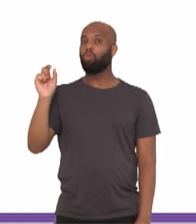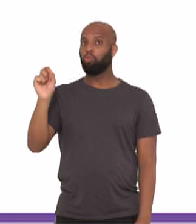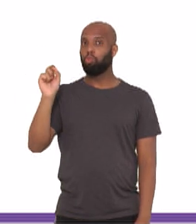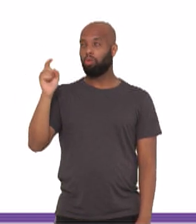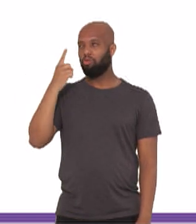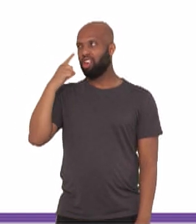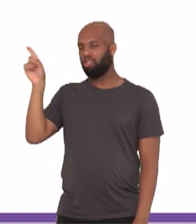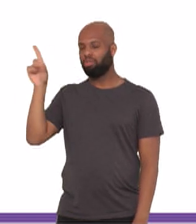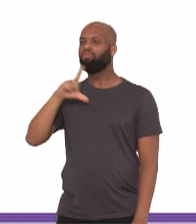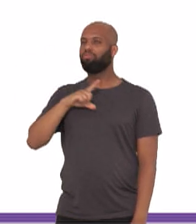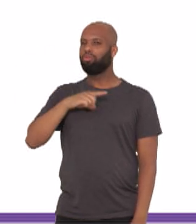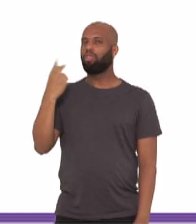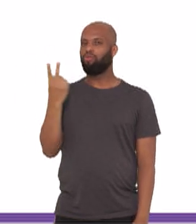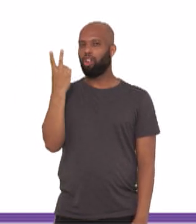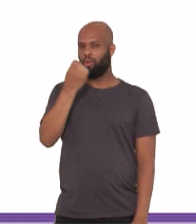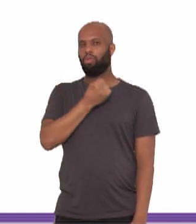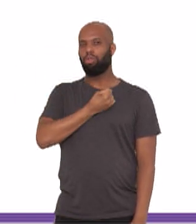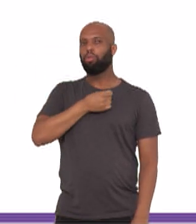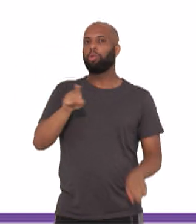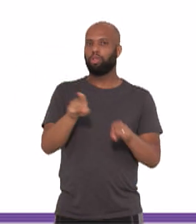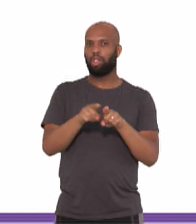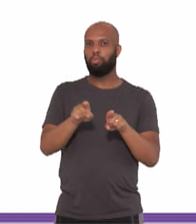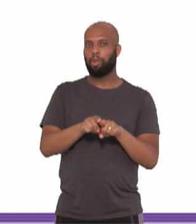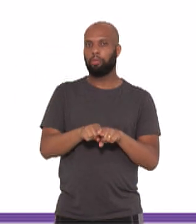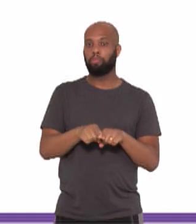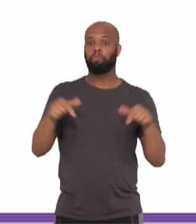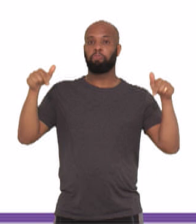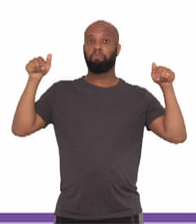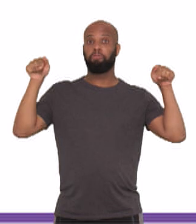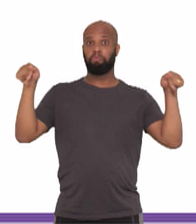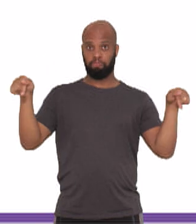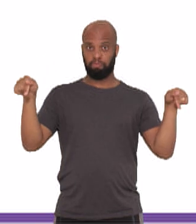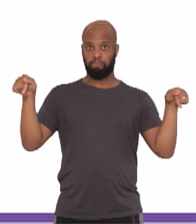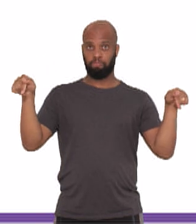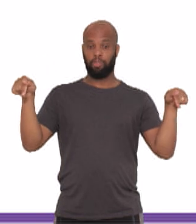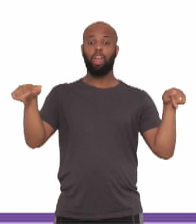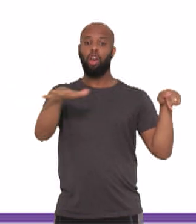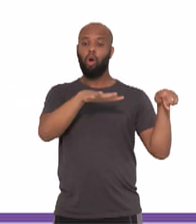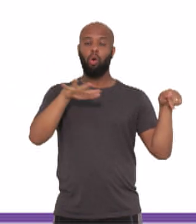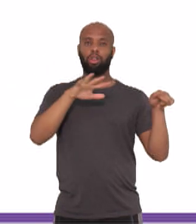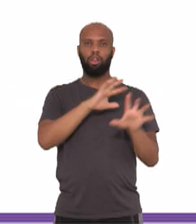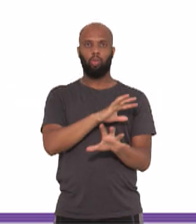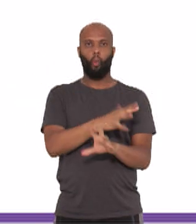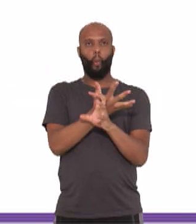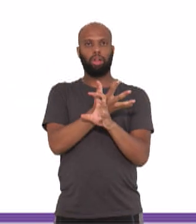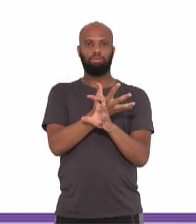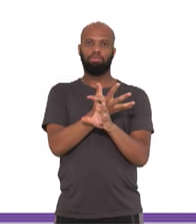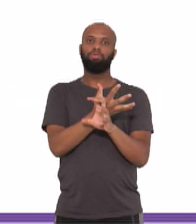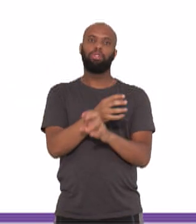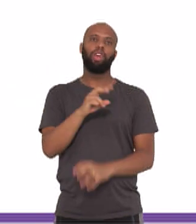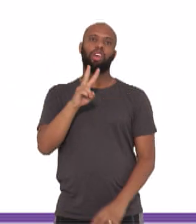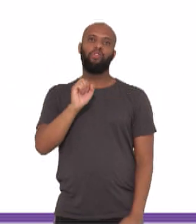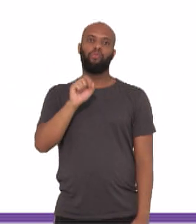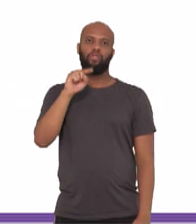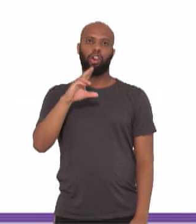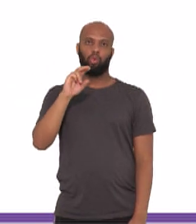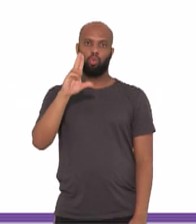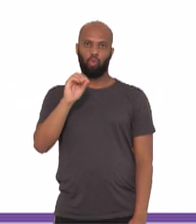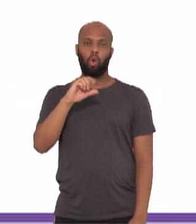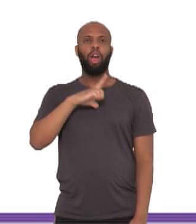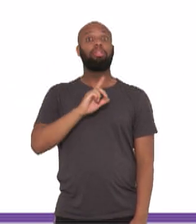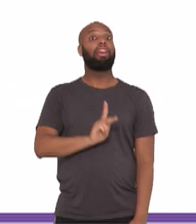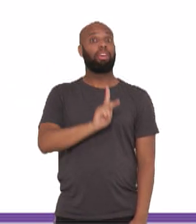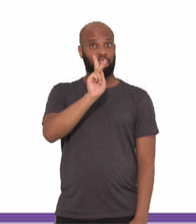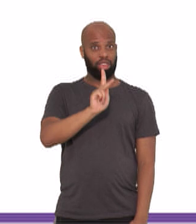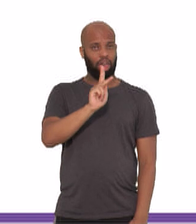menos 3 vezes 10 elevado a menos 6 coulombs, estão localizadas no vácuo, onde K igual 9 vezes 10 a nona Newton